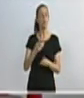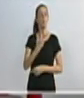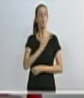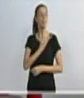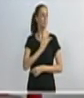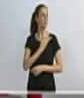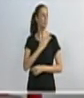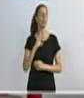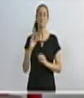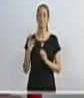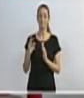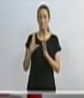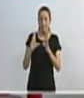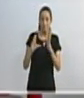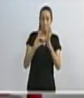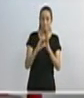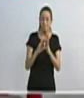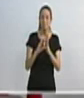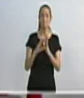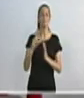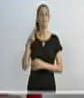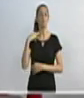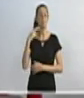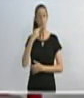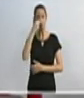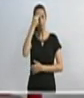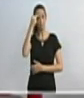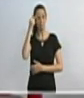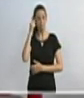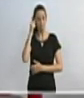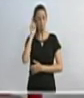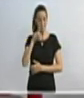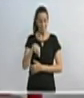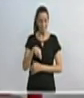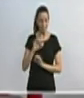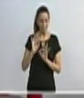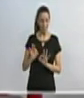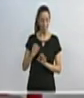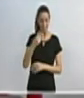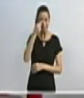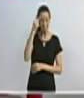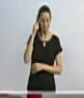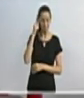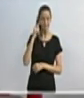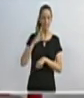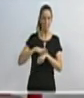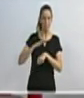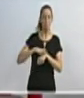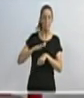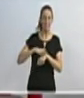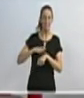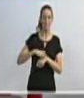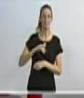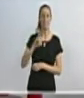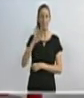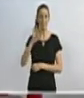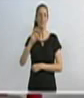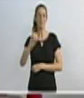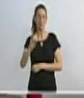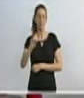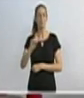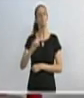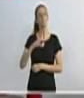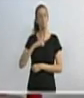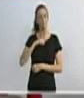vereador Alexandre Caminha, o vereador Ito, é isso que me passaram, né? Ailton, mas é conhecido como Ito, né? As demais autoridades